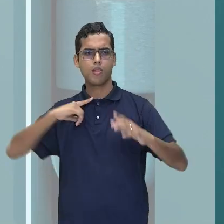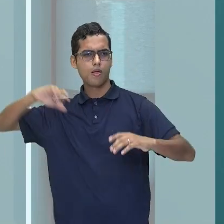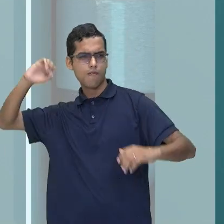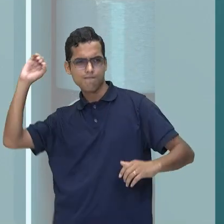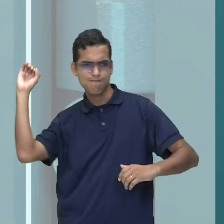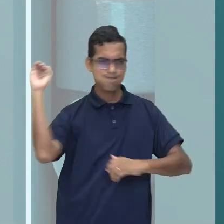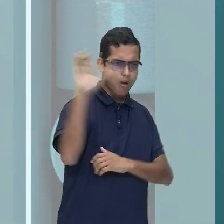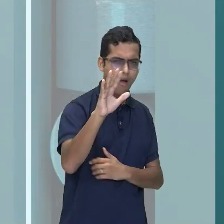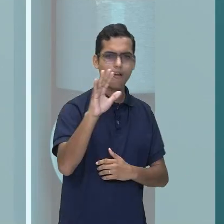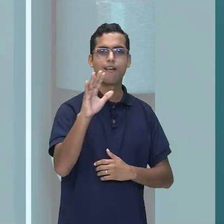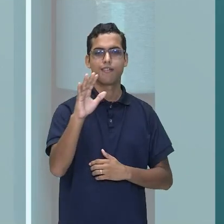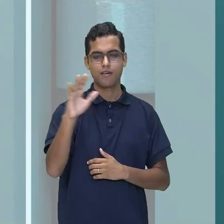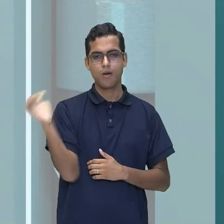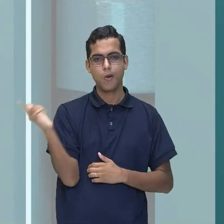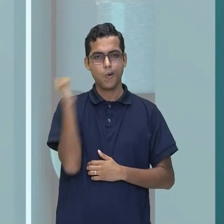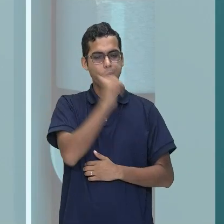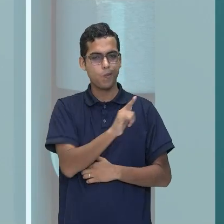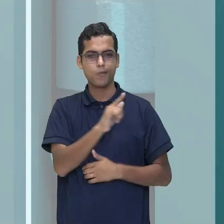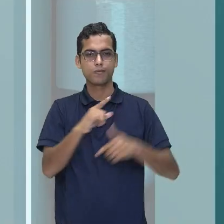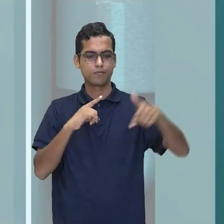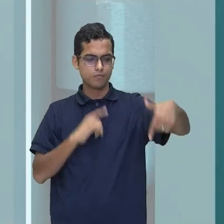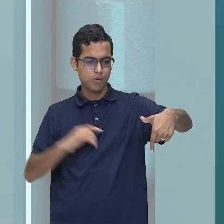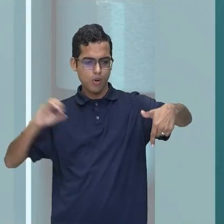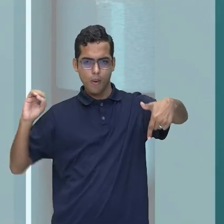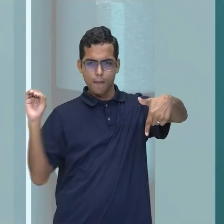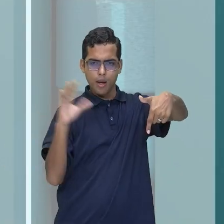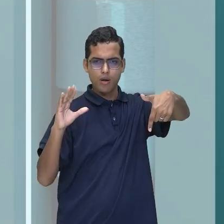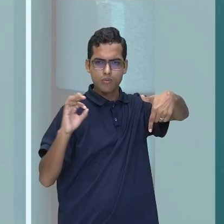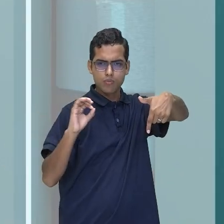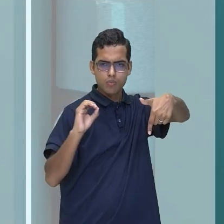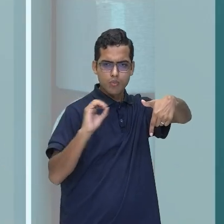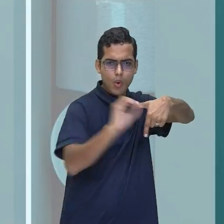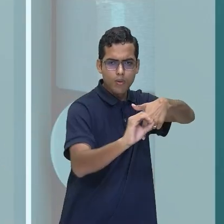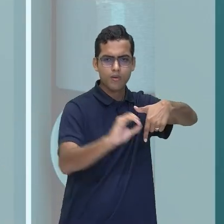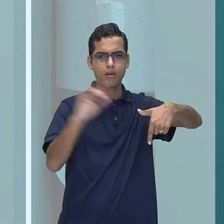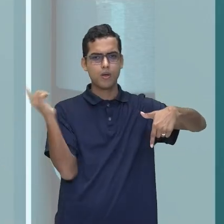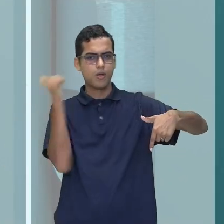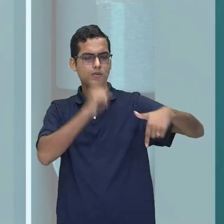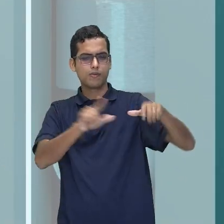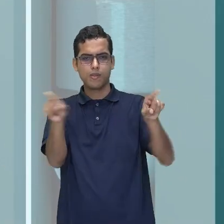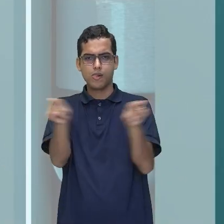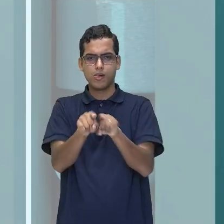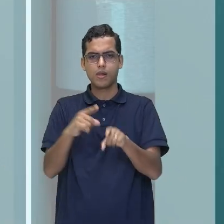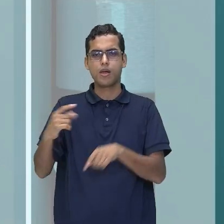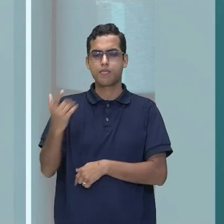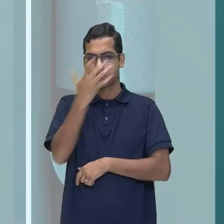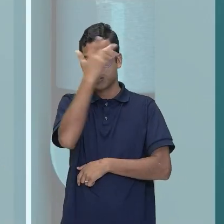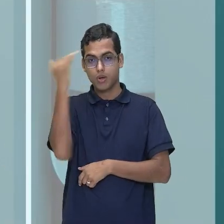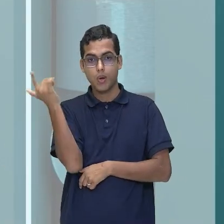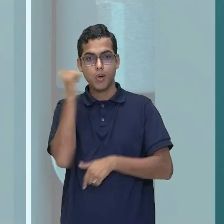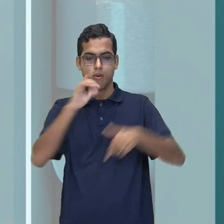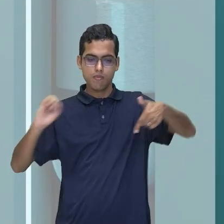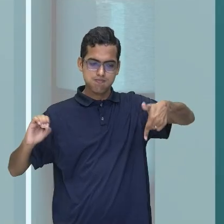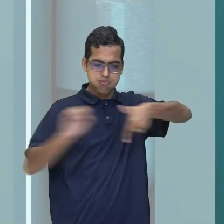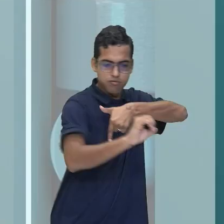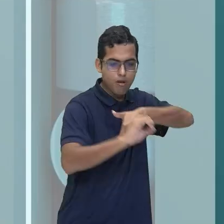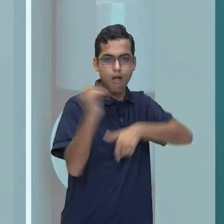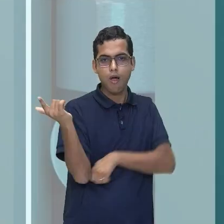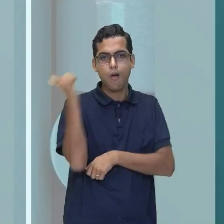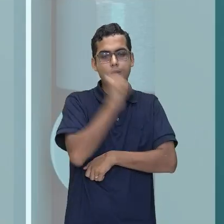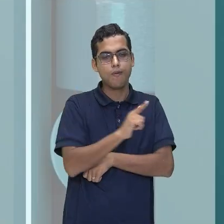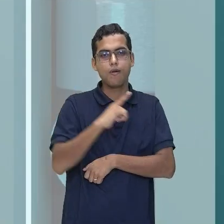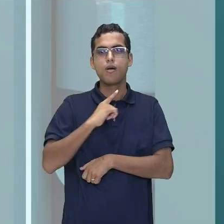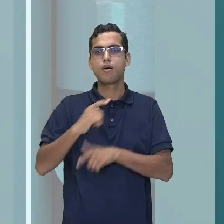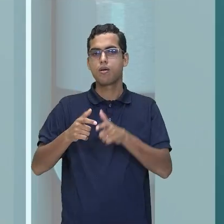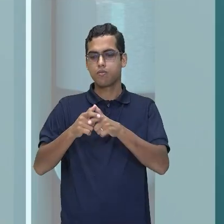adversário. Ganha aquele que fizer maior número de gols. Não pode utilizar de nenhuma forma os pés, não